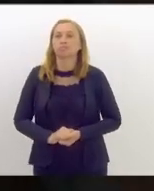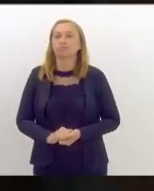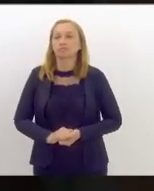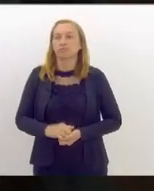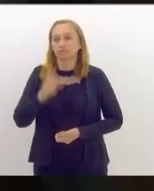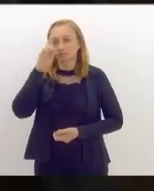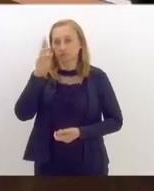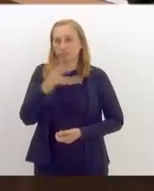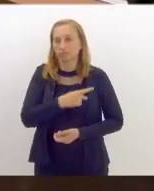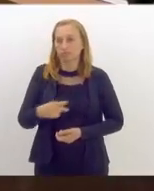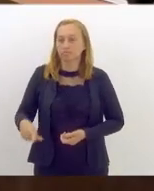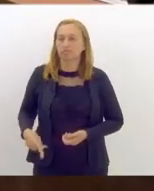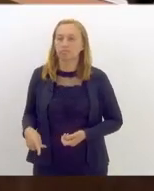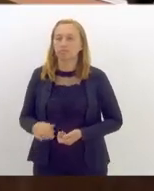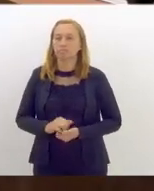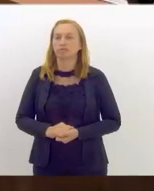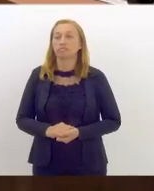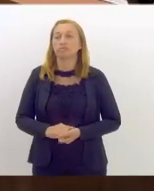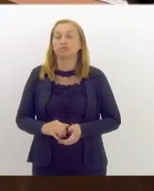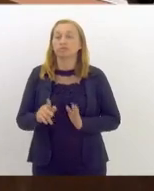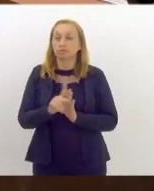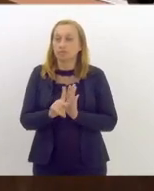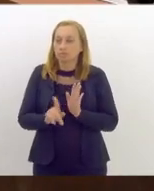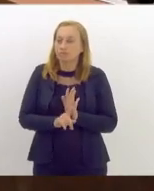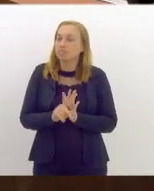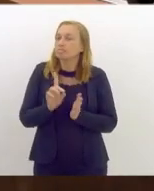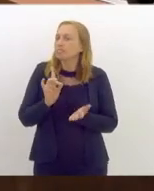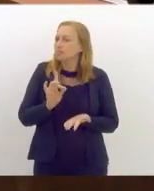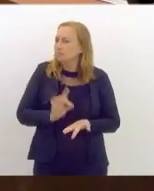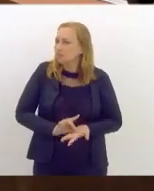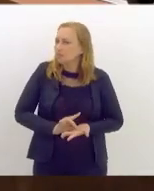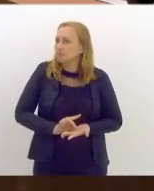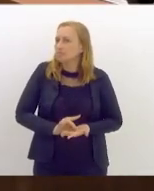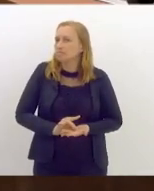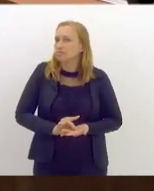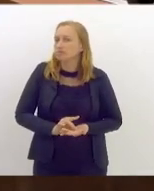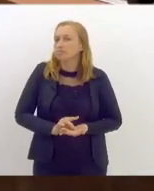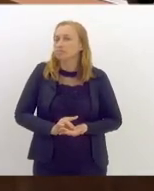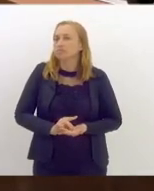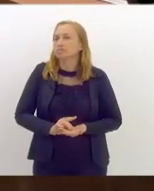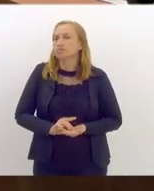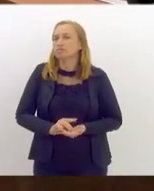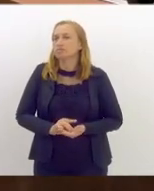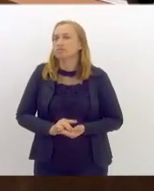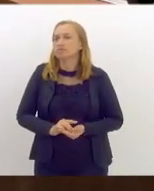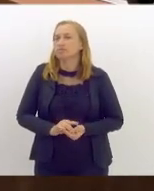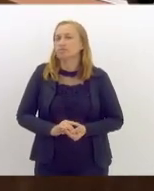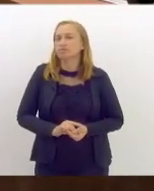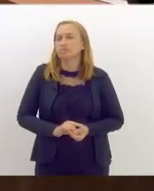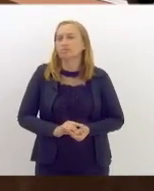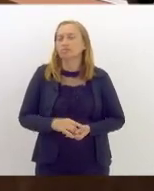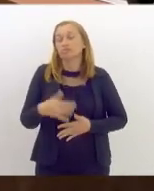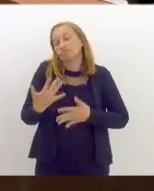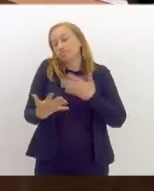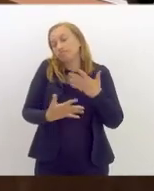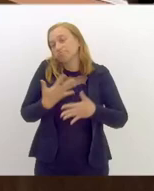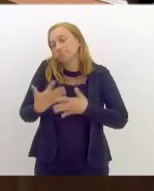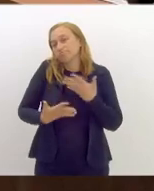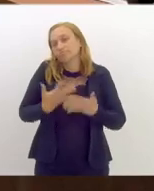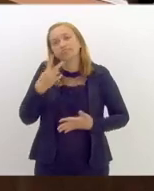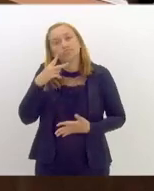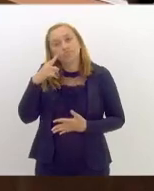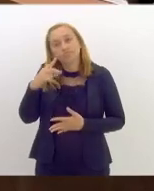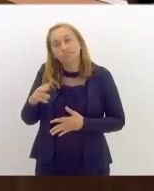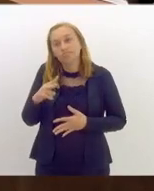senhor presidente Esse é um projeto que realmente traz para gente uma alegria ver